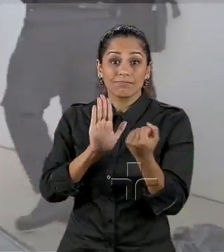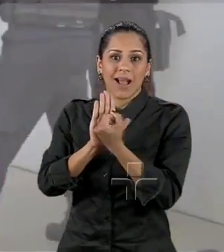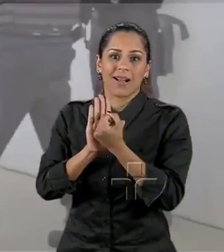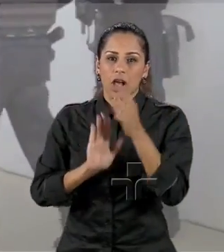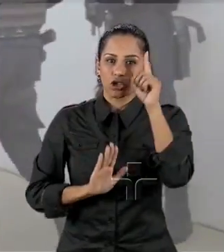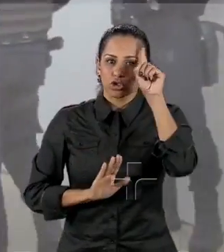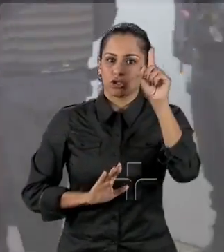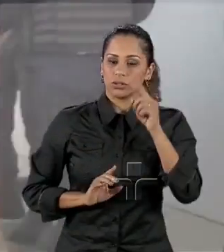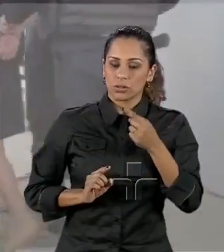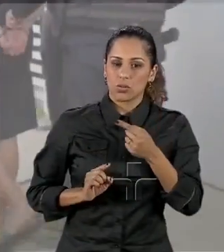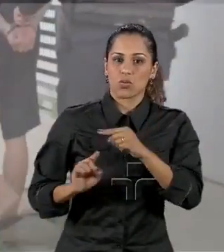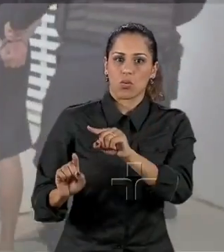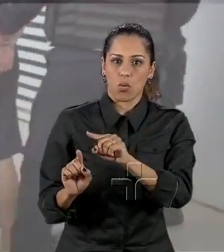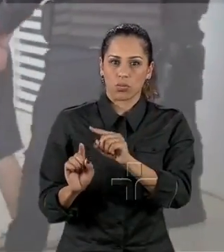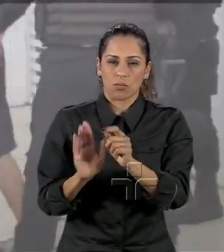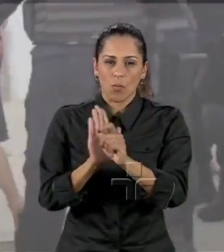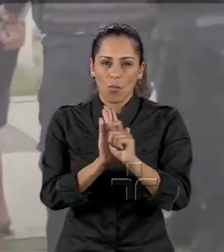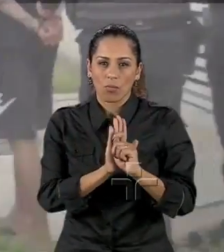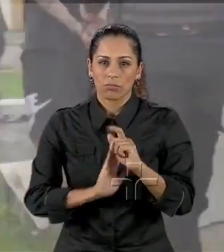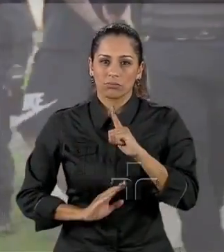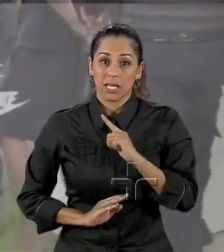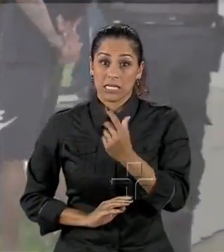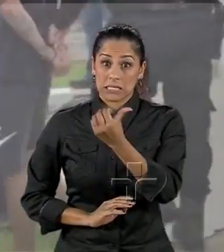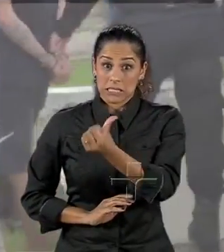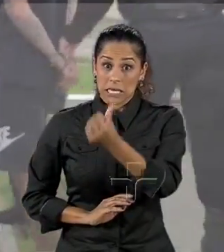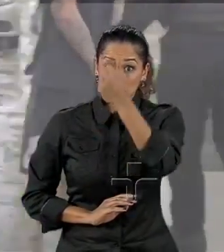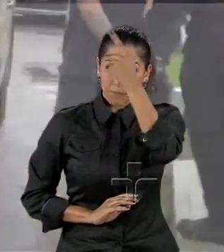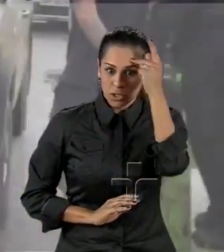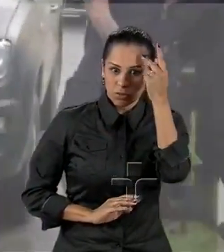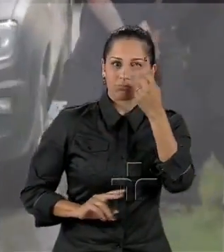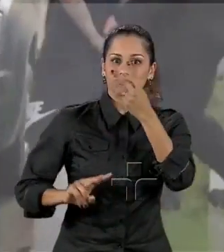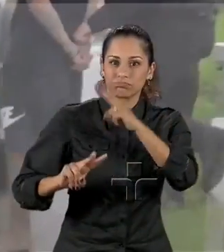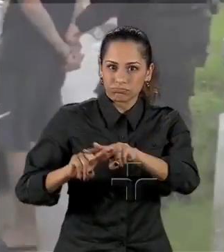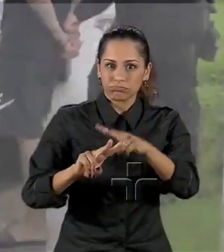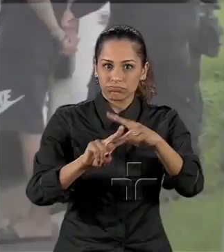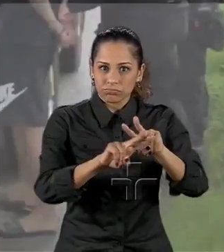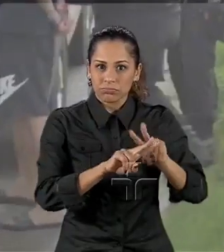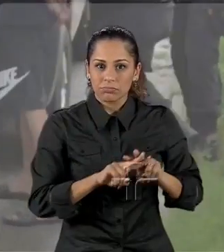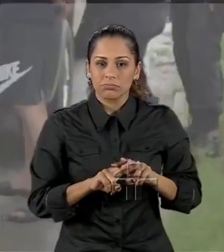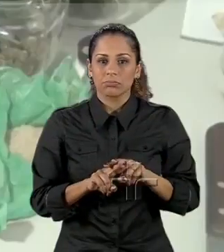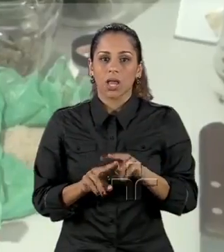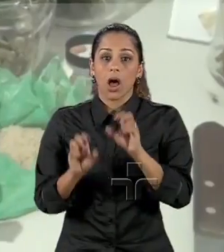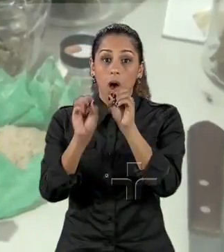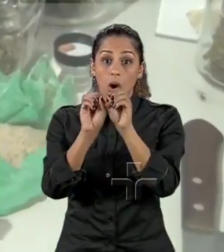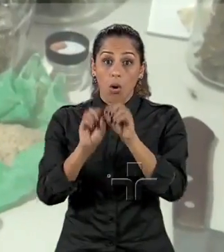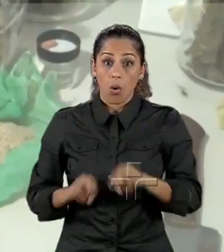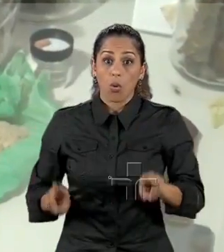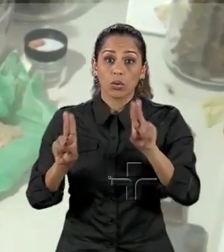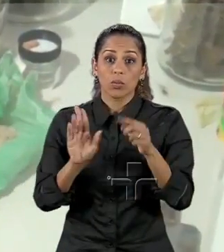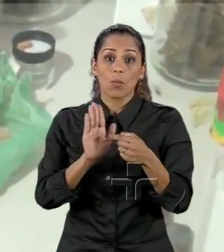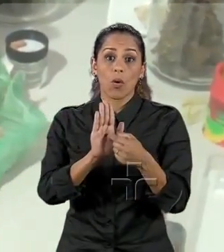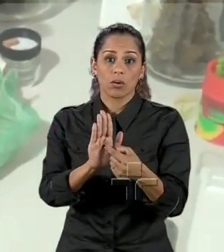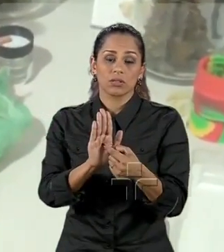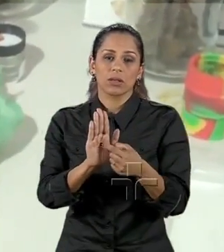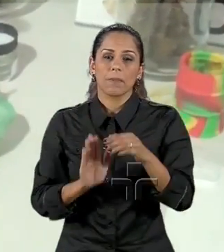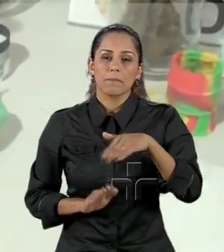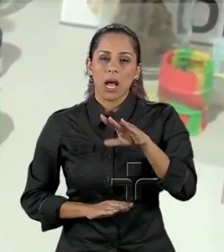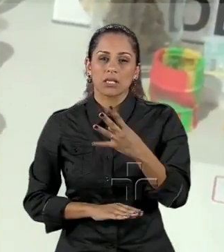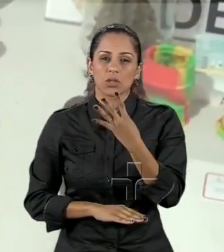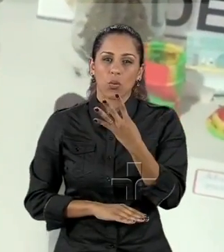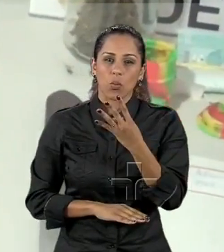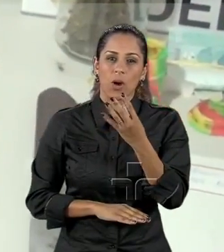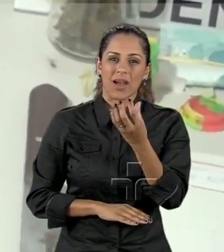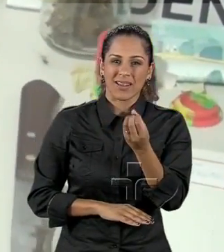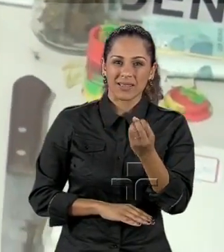combate. 6 pessoas foram presas. De acordo com a ONU, mais de 240 milhões de pessoas consomem